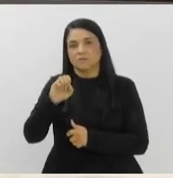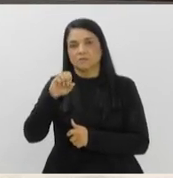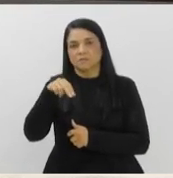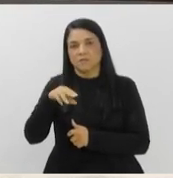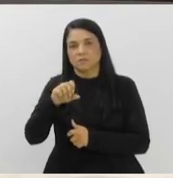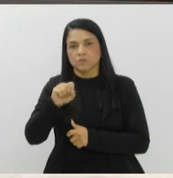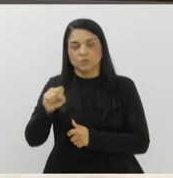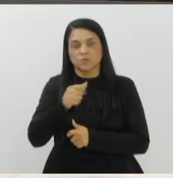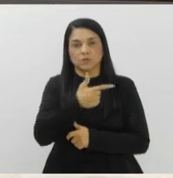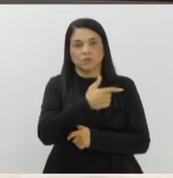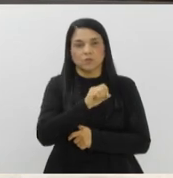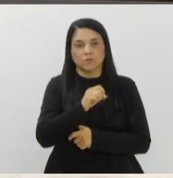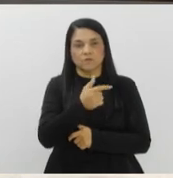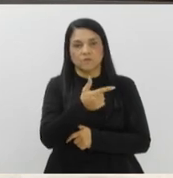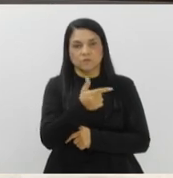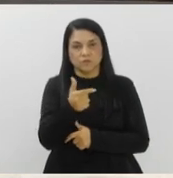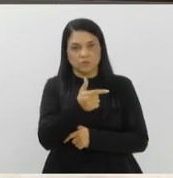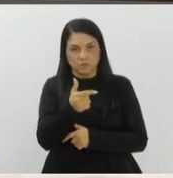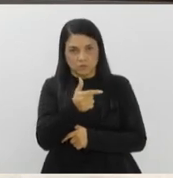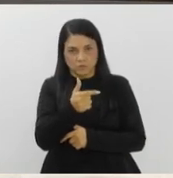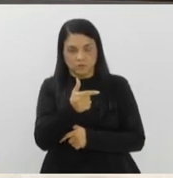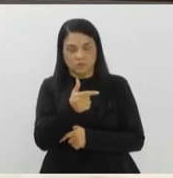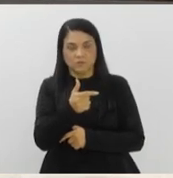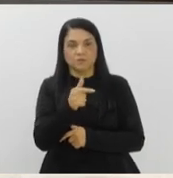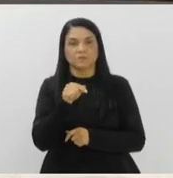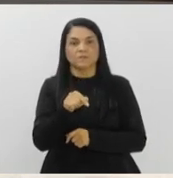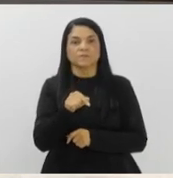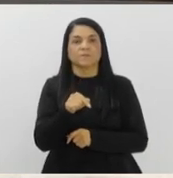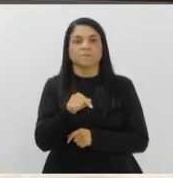2022, que, segundo